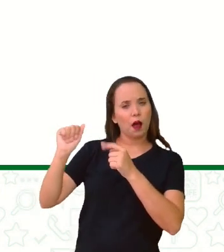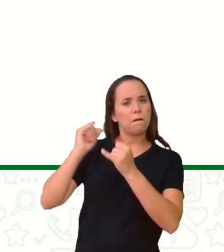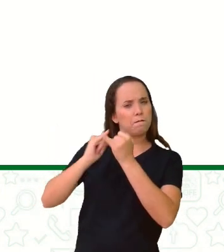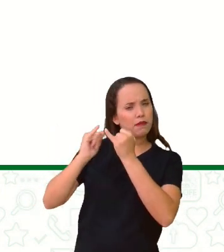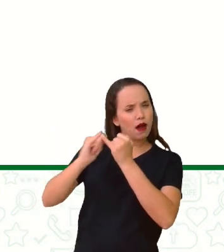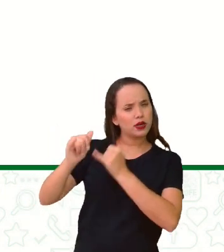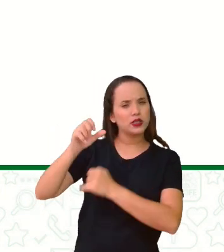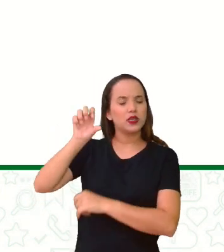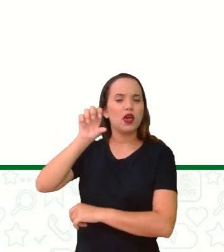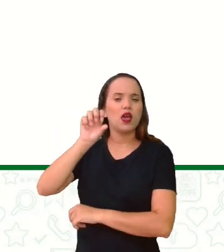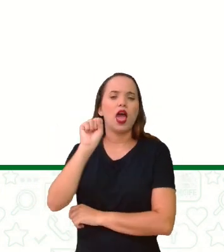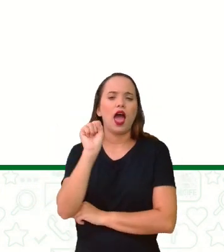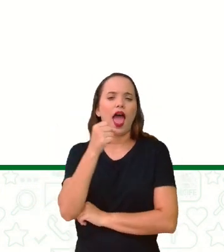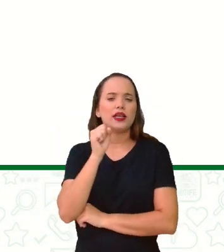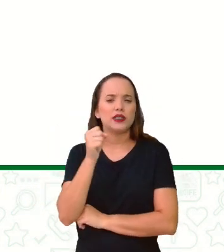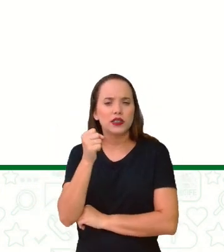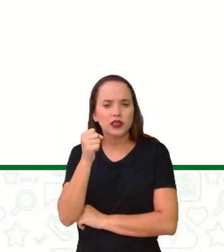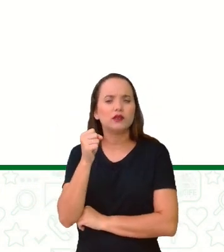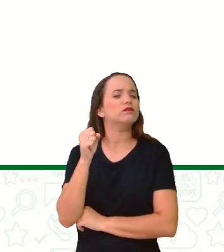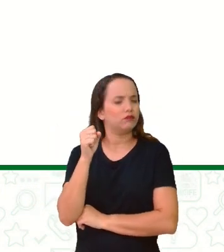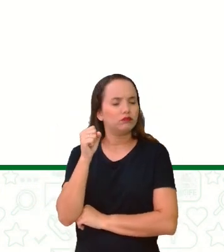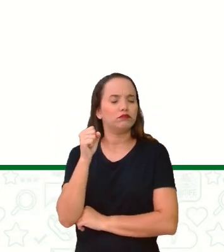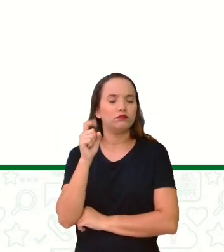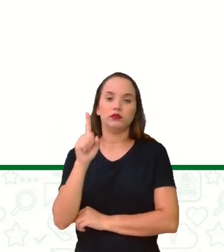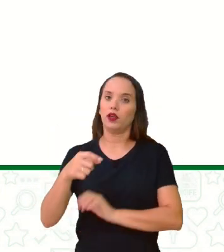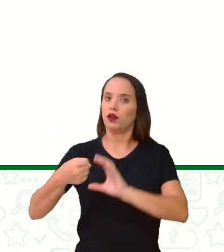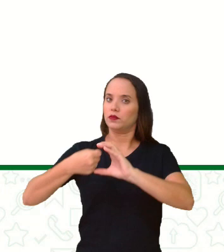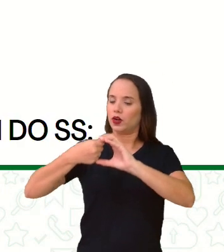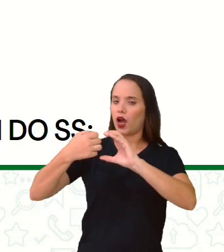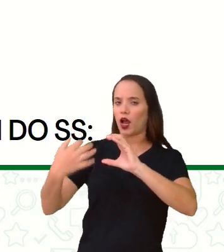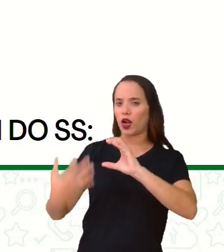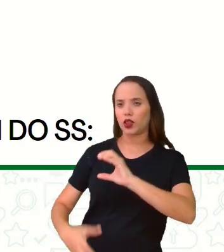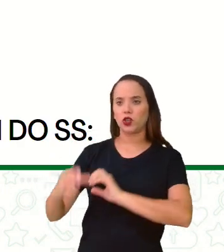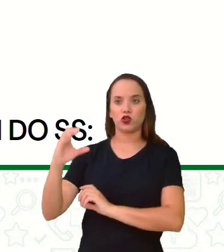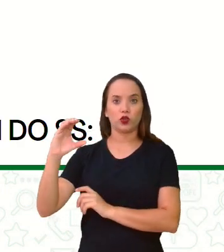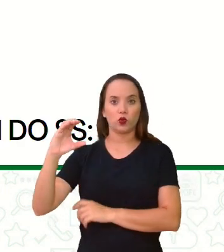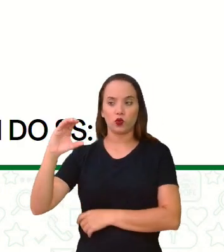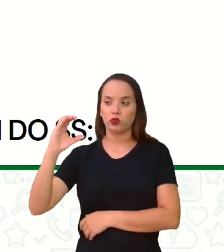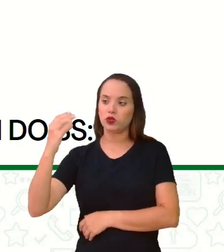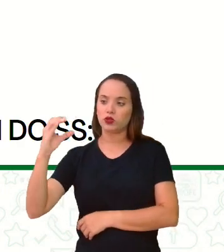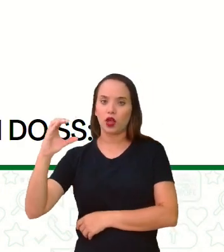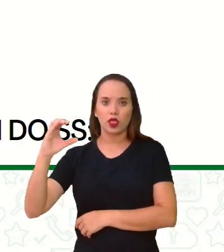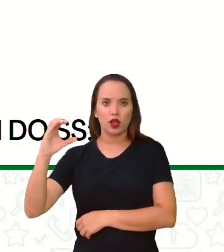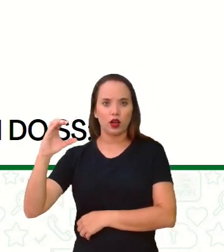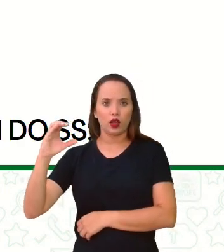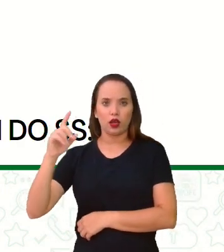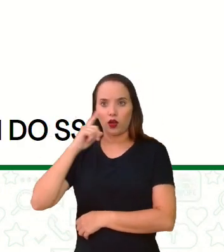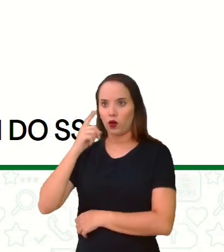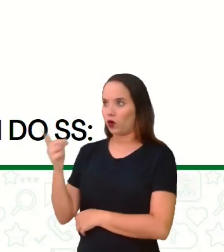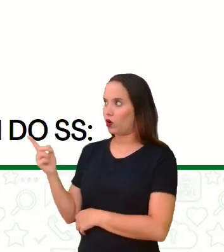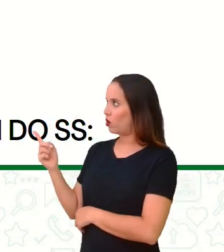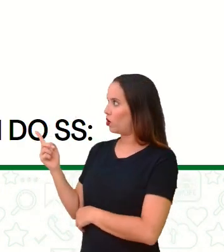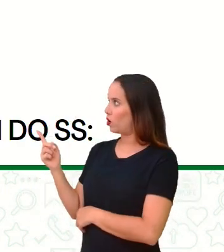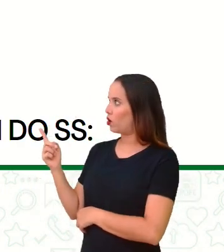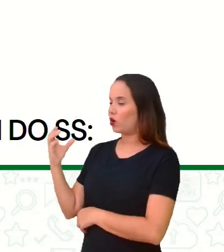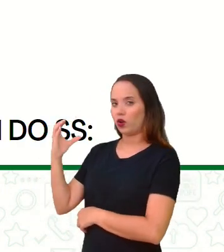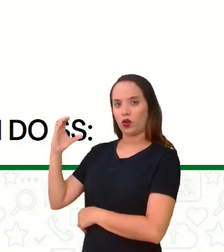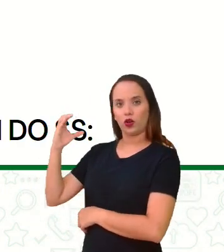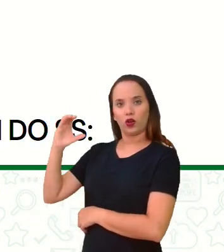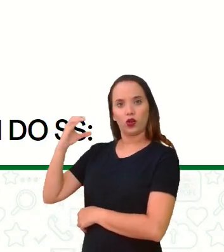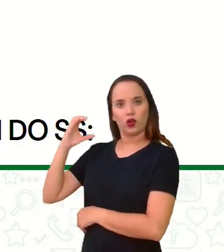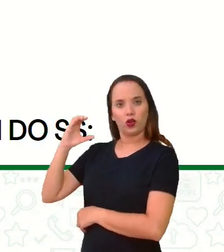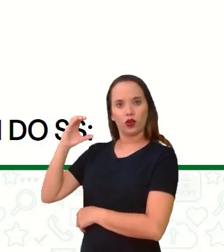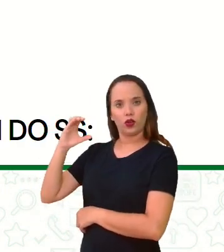S. Pois é, essa é uma característica do C cedilha, que a cedilha é esse sinalzinho,